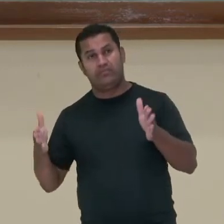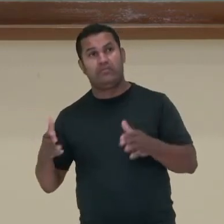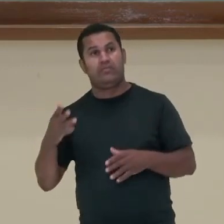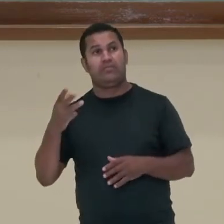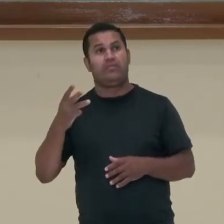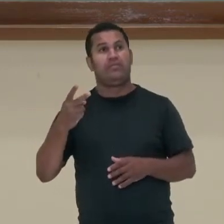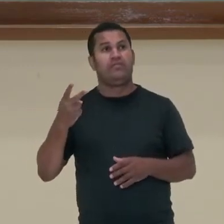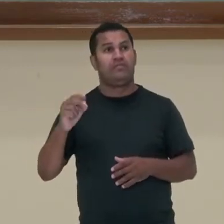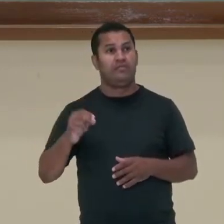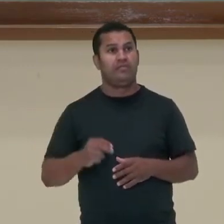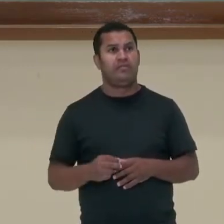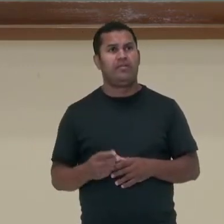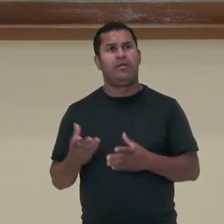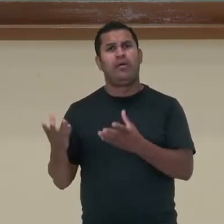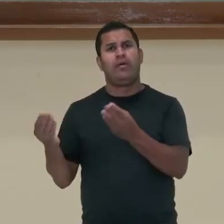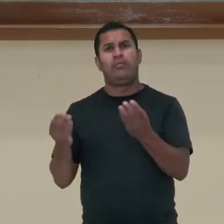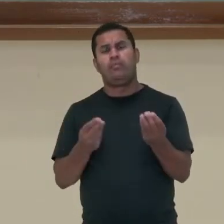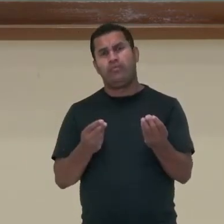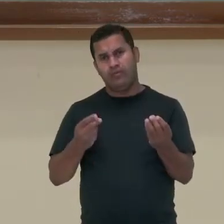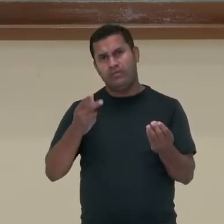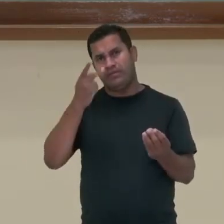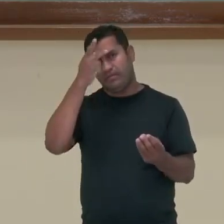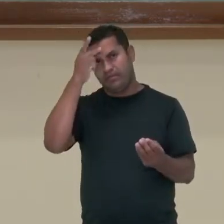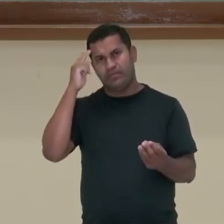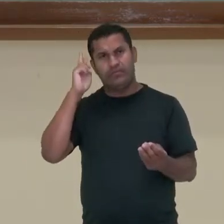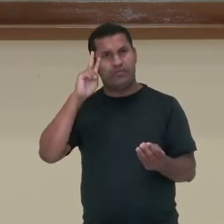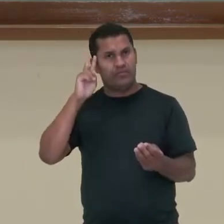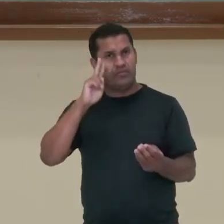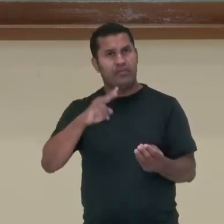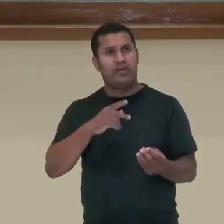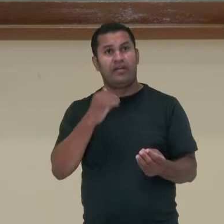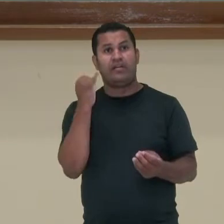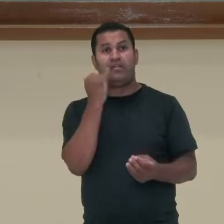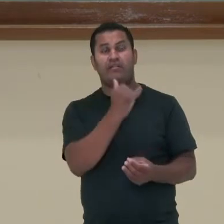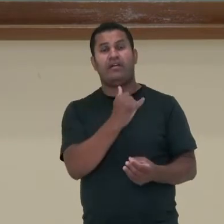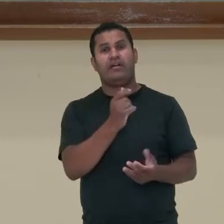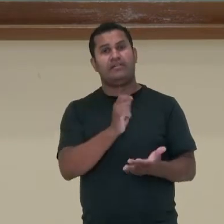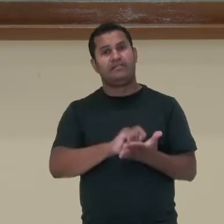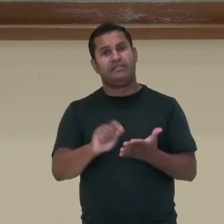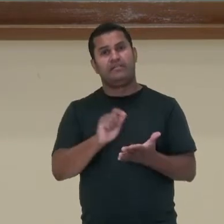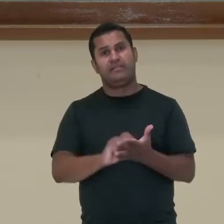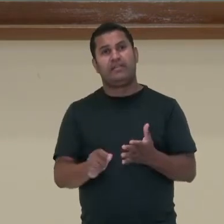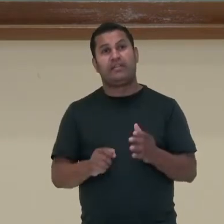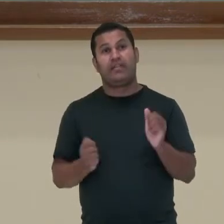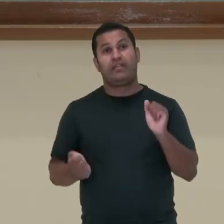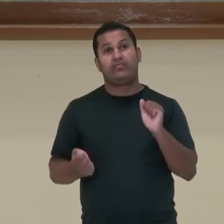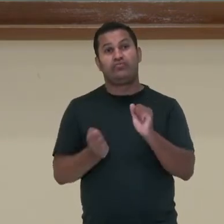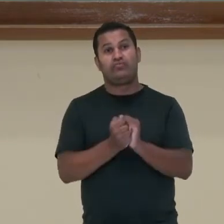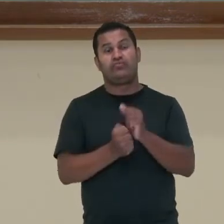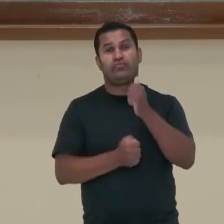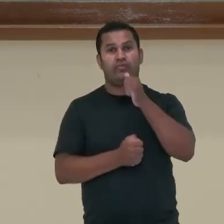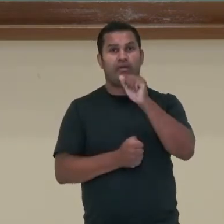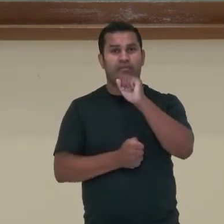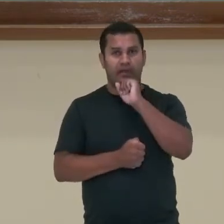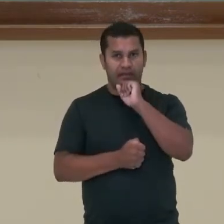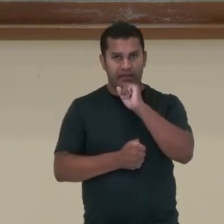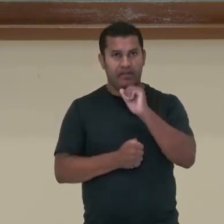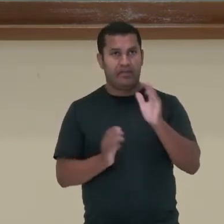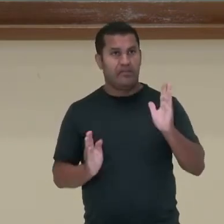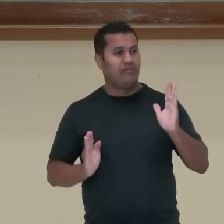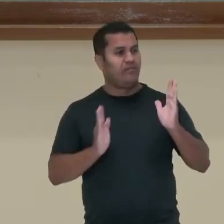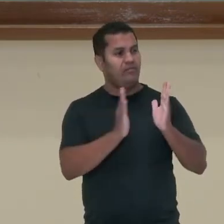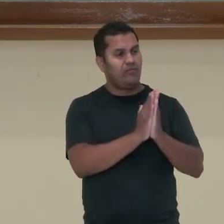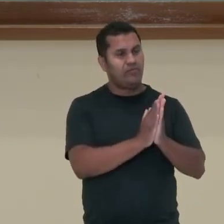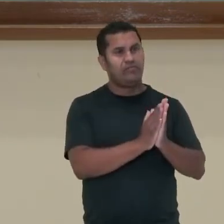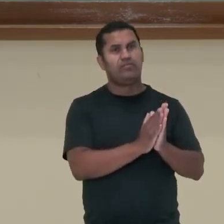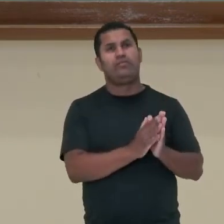braços da própria mãe, infelizmente. Então ele faleceu precocemente decorrente de sua vida noturna excessiva e seus cartazes fizeram parte da Arte Nouveau, arquitetura